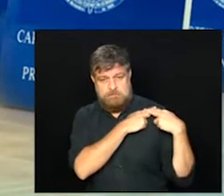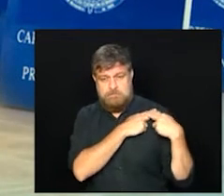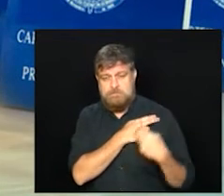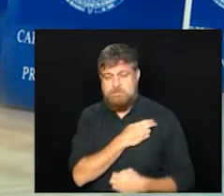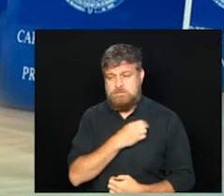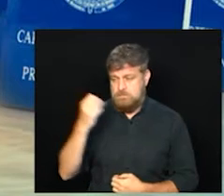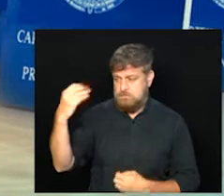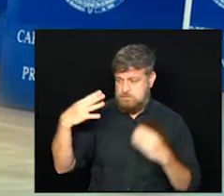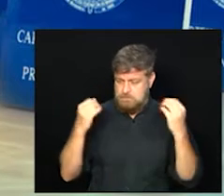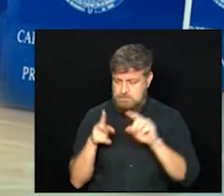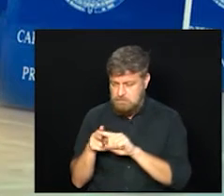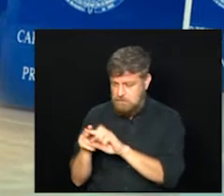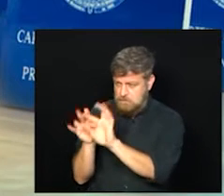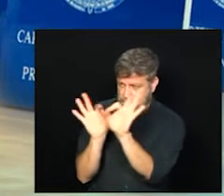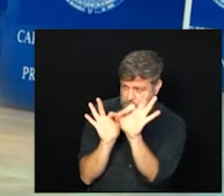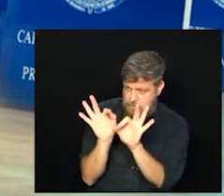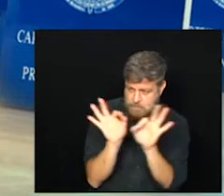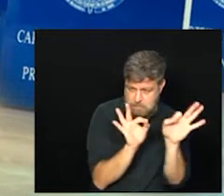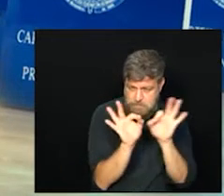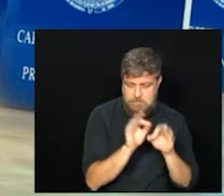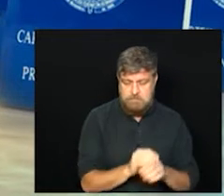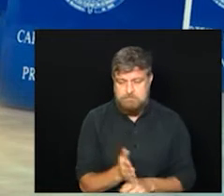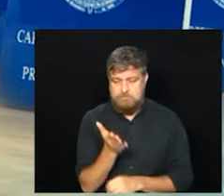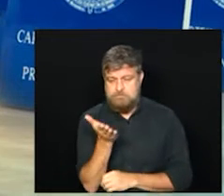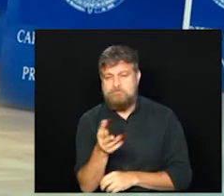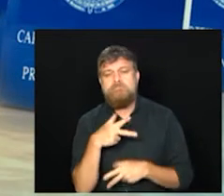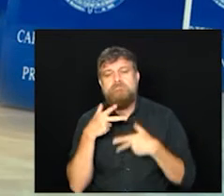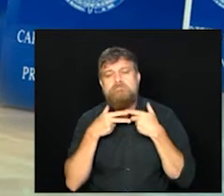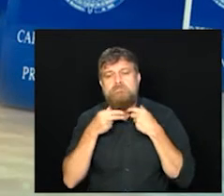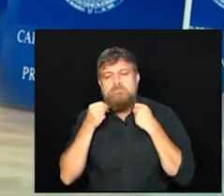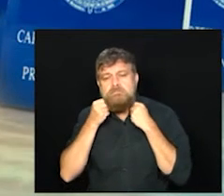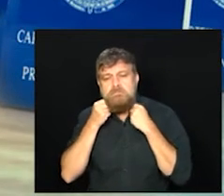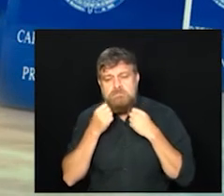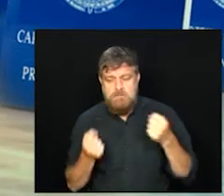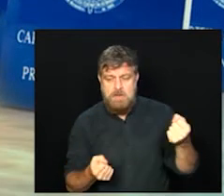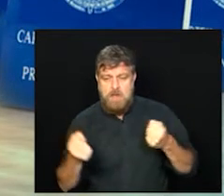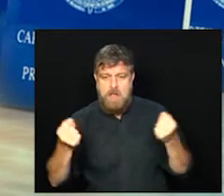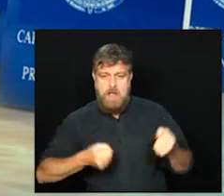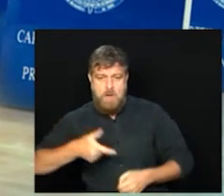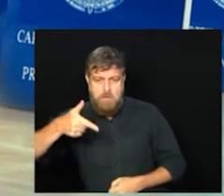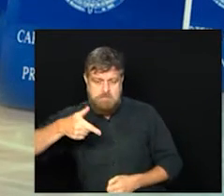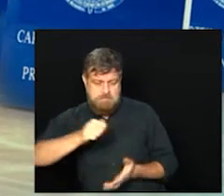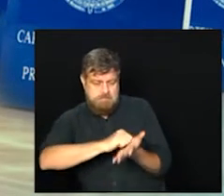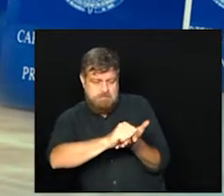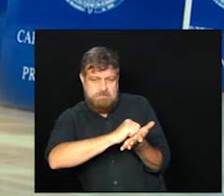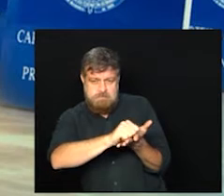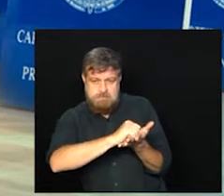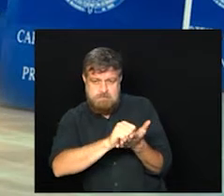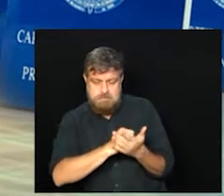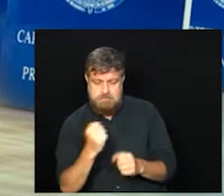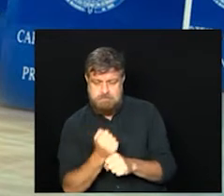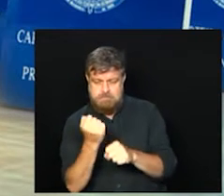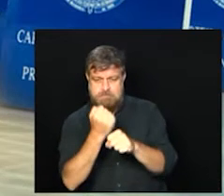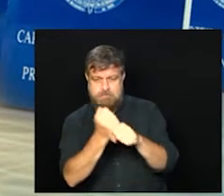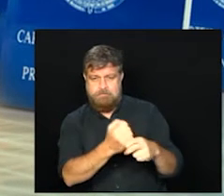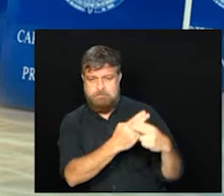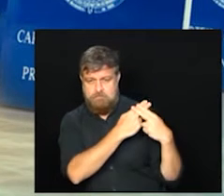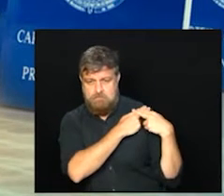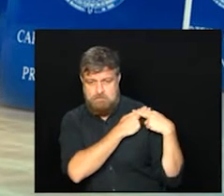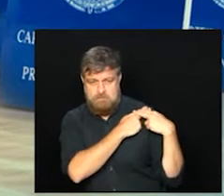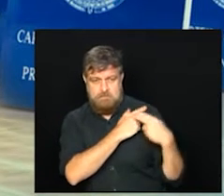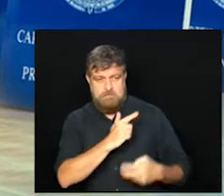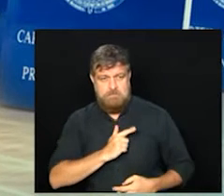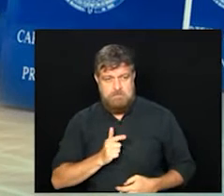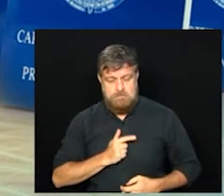e instalações, garçom, lavador de veículos, mestre de obras, motorista de